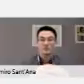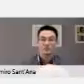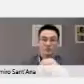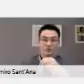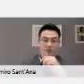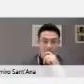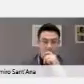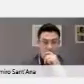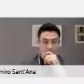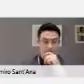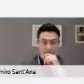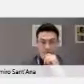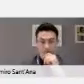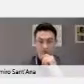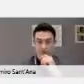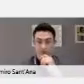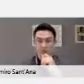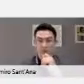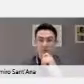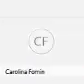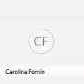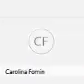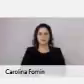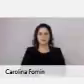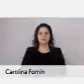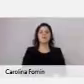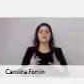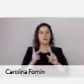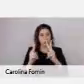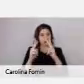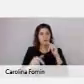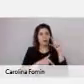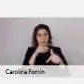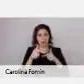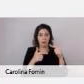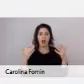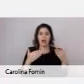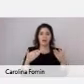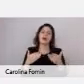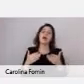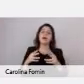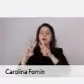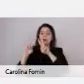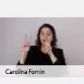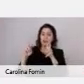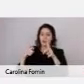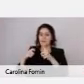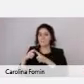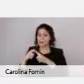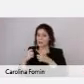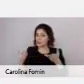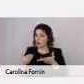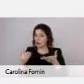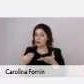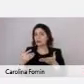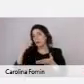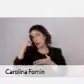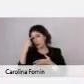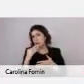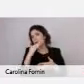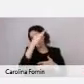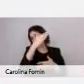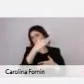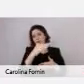Para apresentar o painel A Medicina do Hoje e do Amanhã, compõe o dispositivo virtualmente o defensor público, Dr. Ramiro